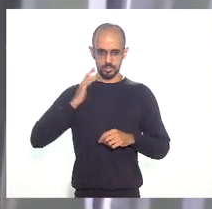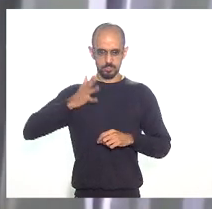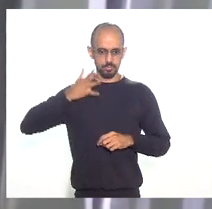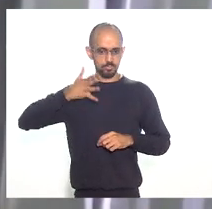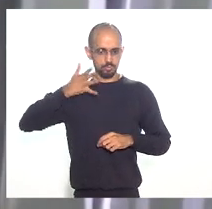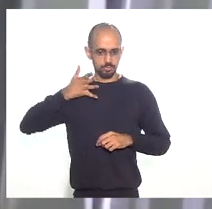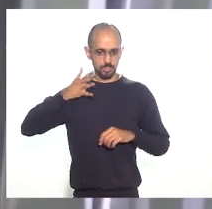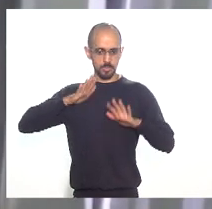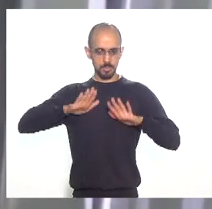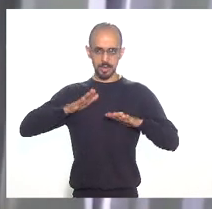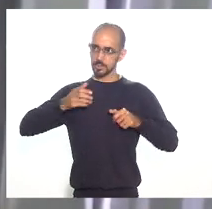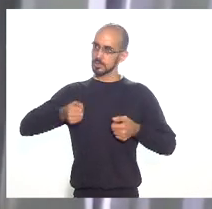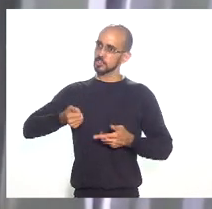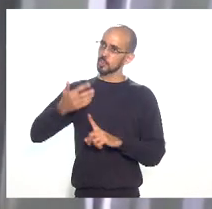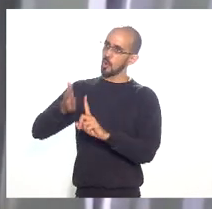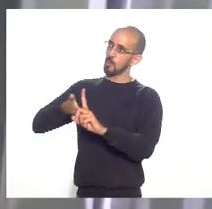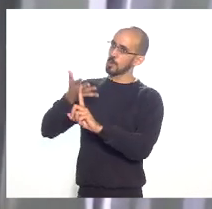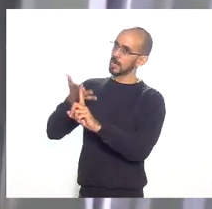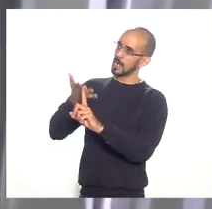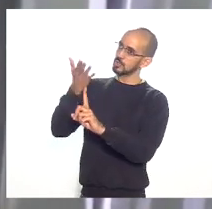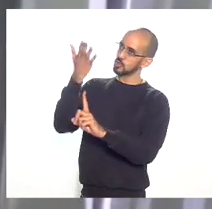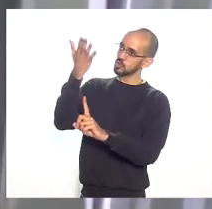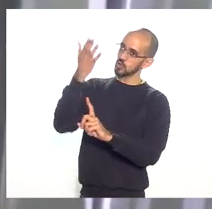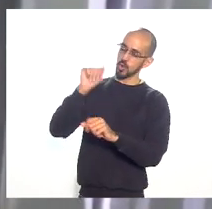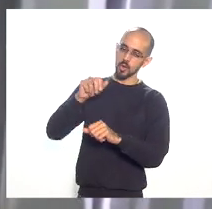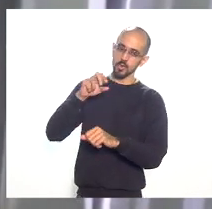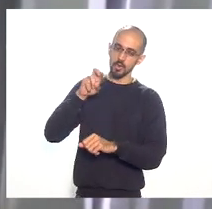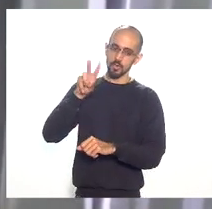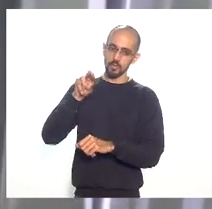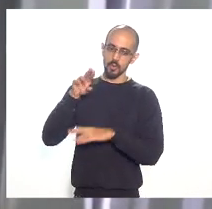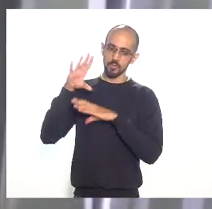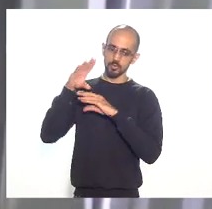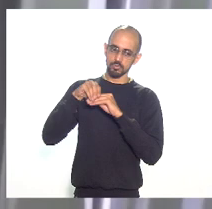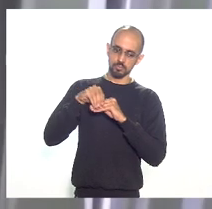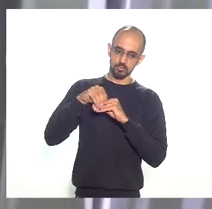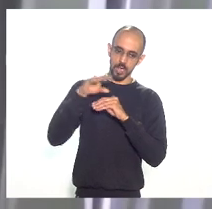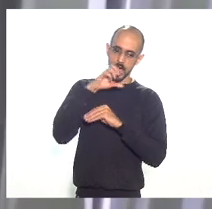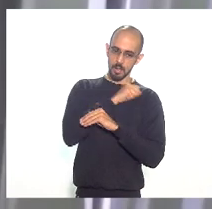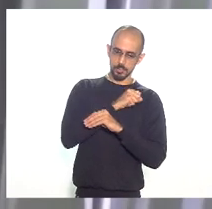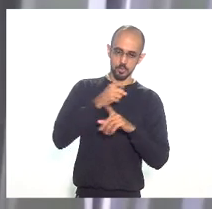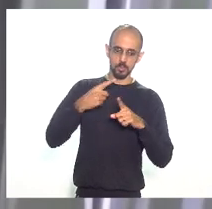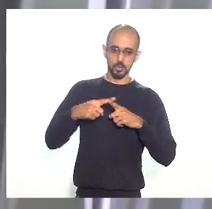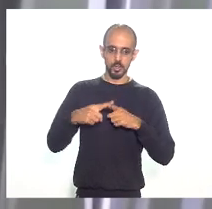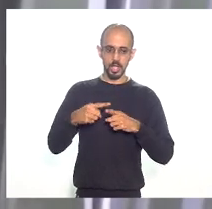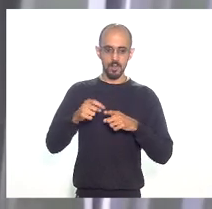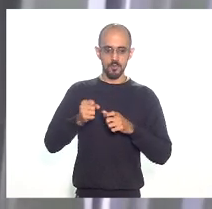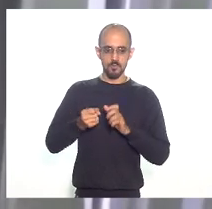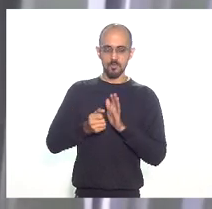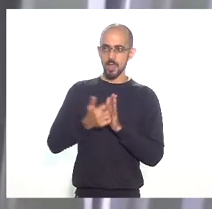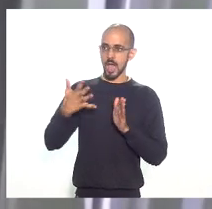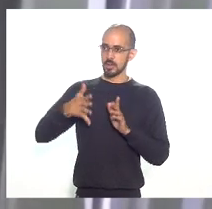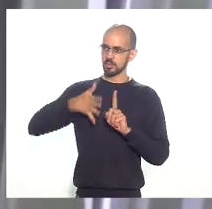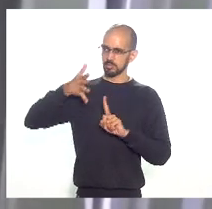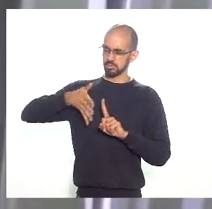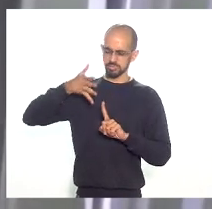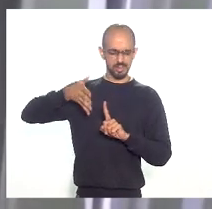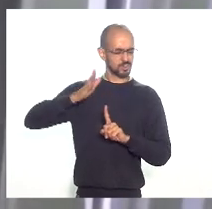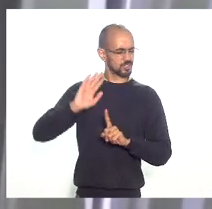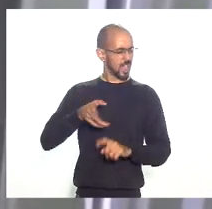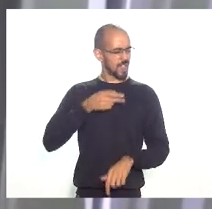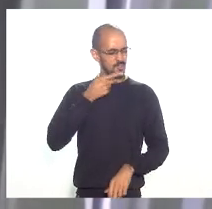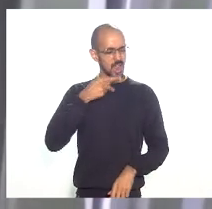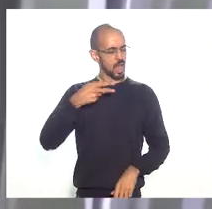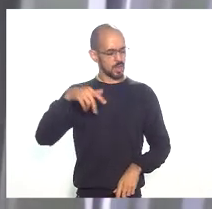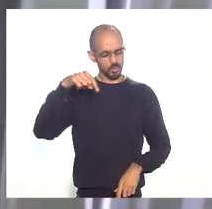homenagem ao seu retorno, serei breve, porque muitas intervenções que me antecederam já abordaram os pontos que eu queria